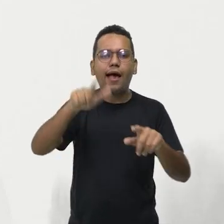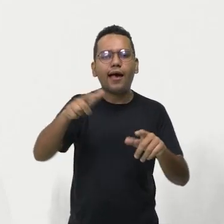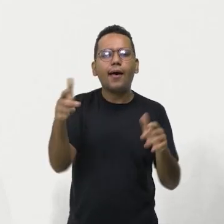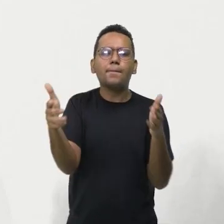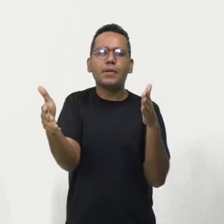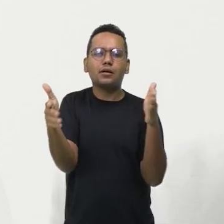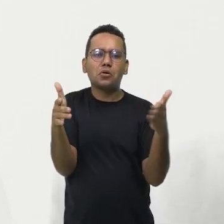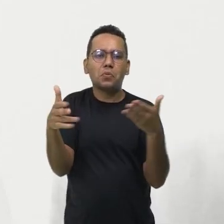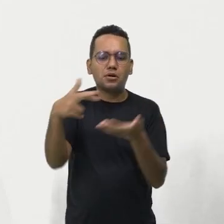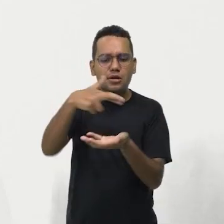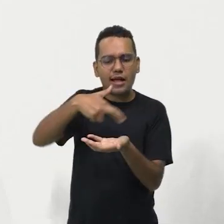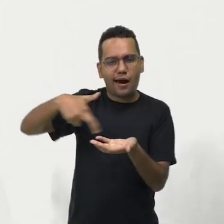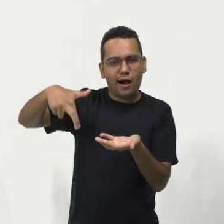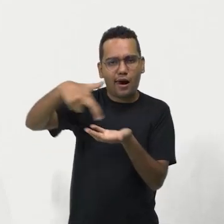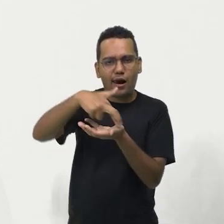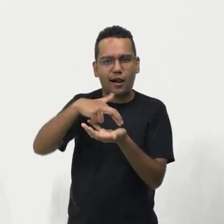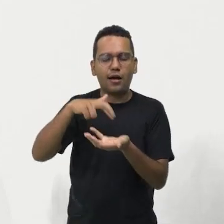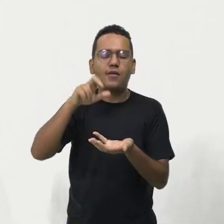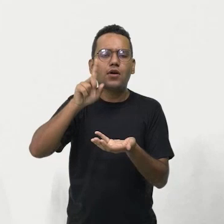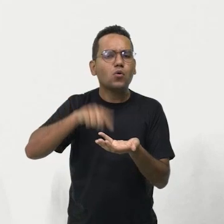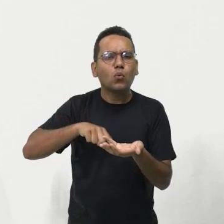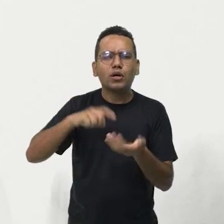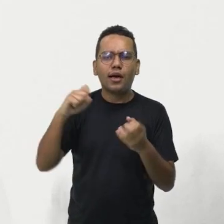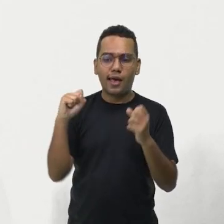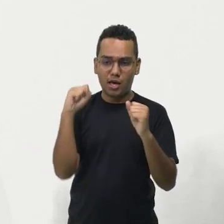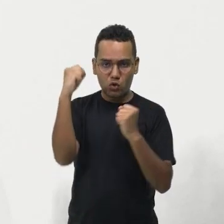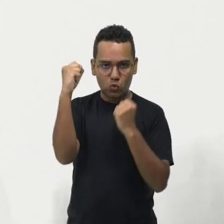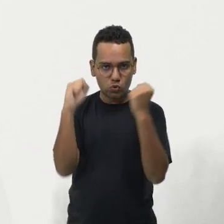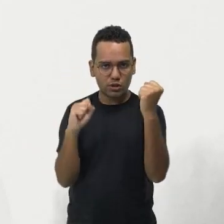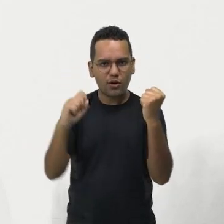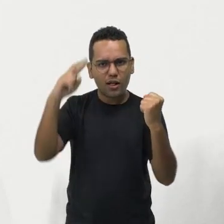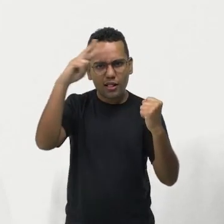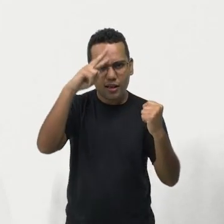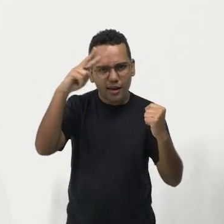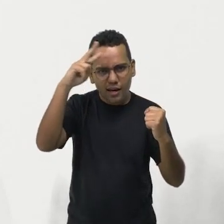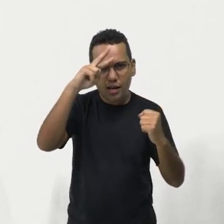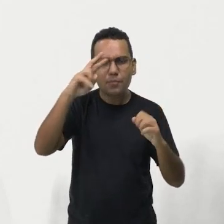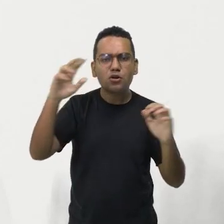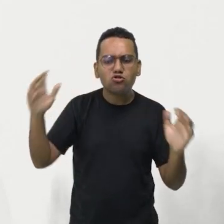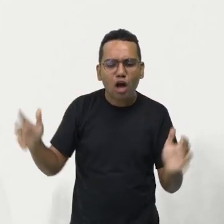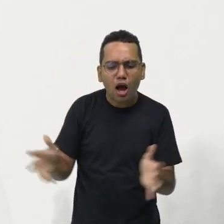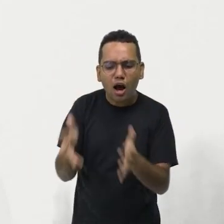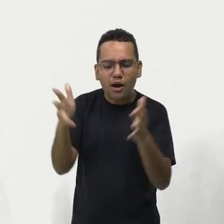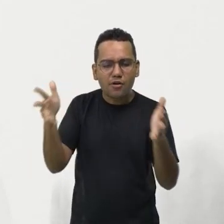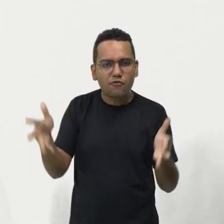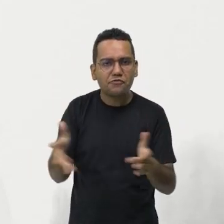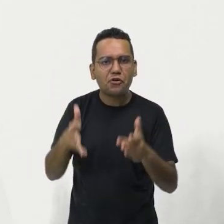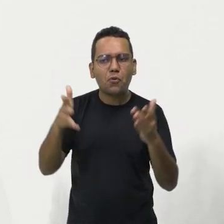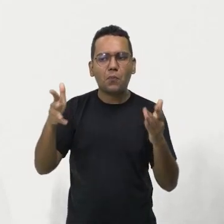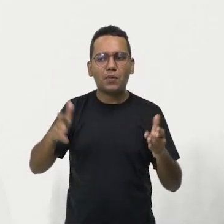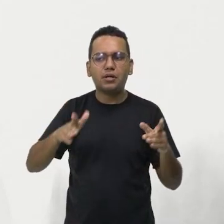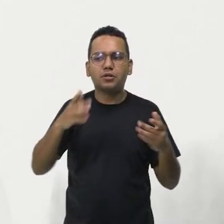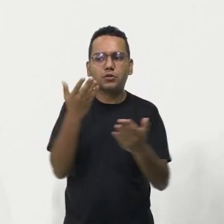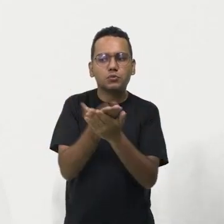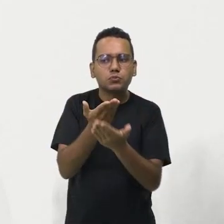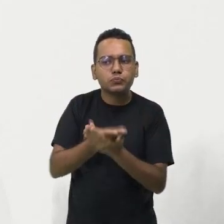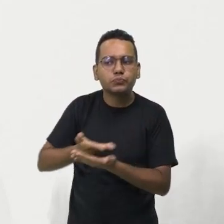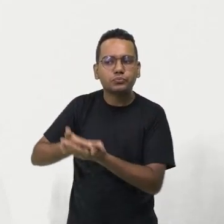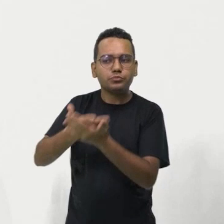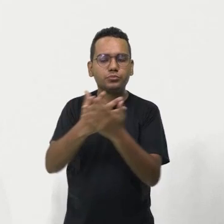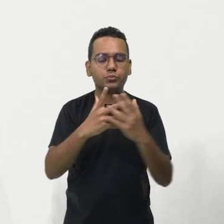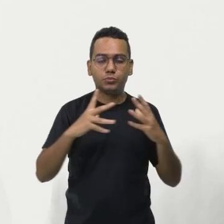tenha ocorrido apenas nos últimos séculos. Grande impulsionadora da segunda revolução industrial,